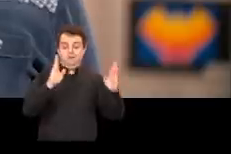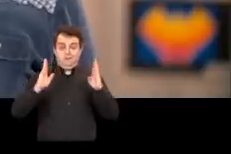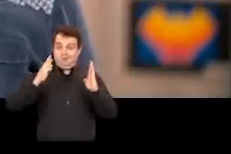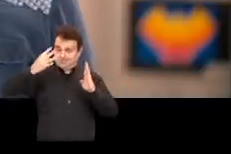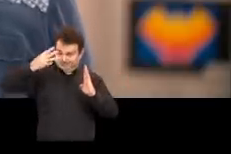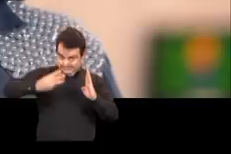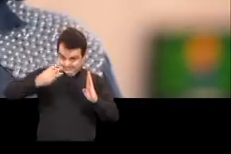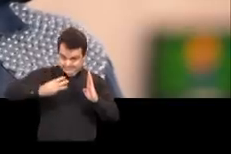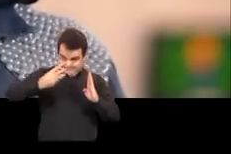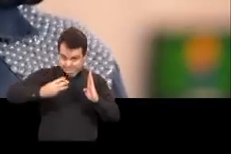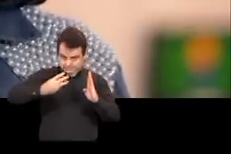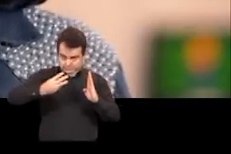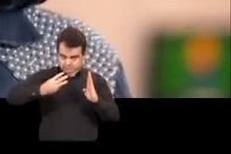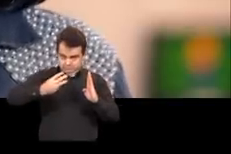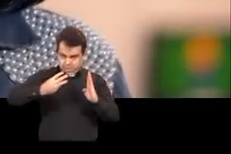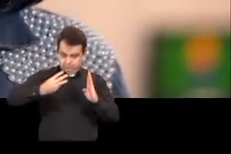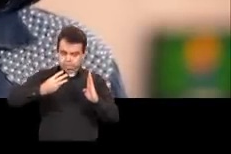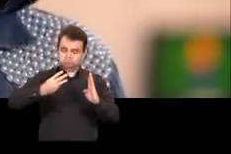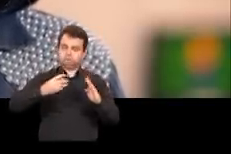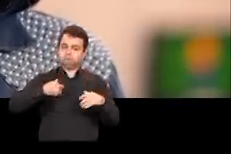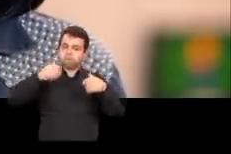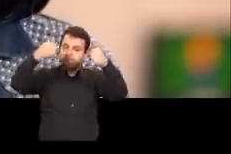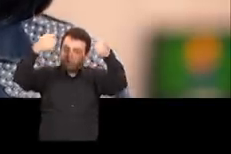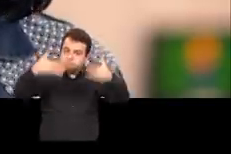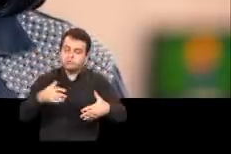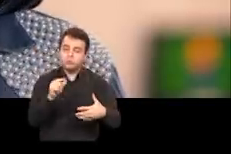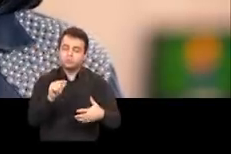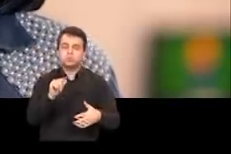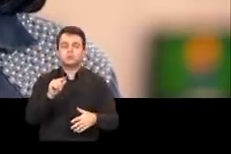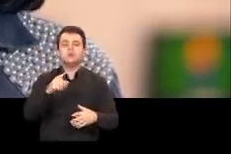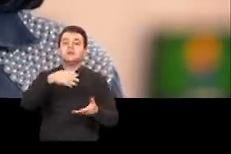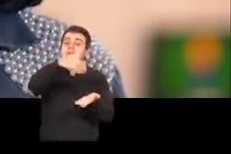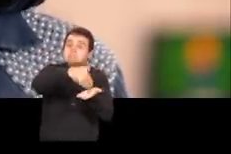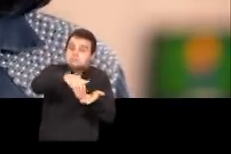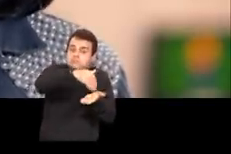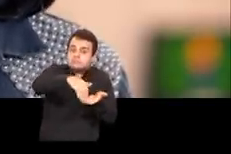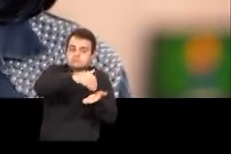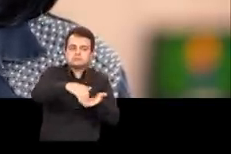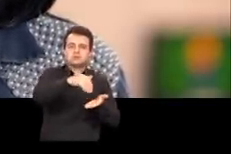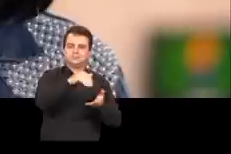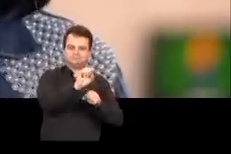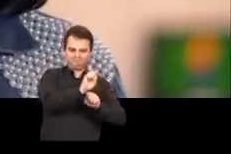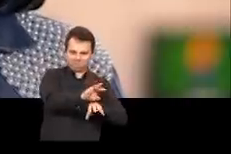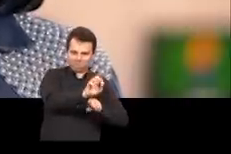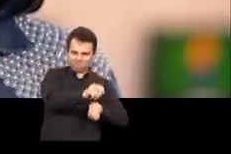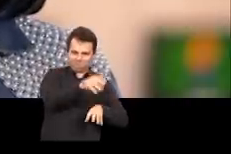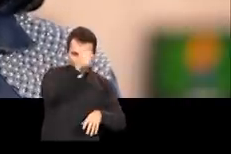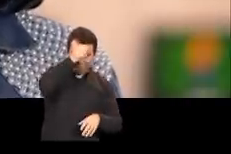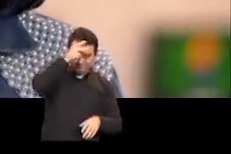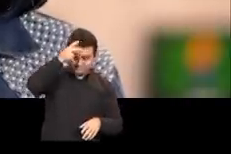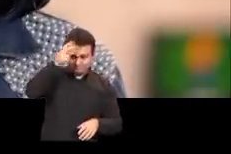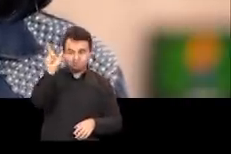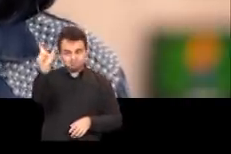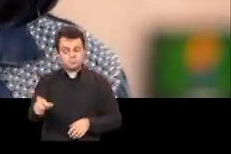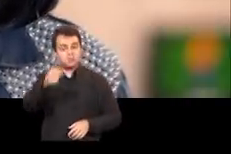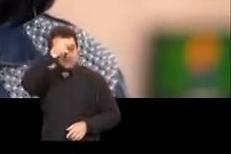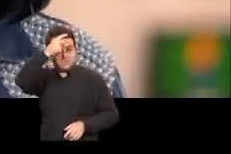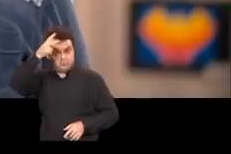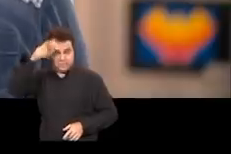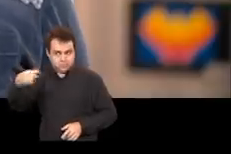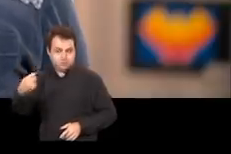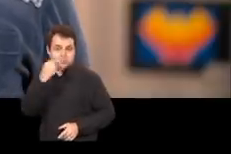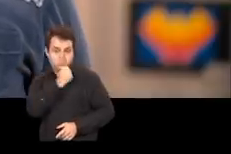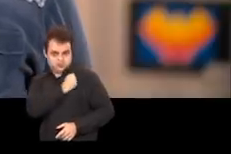etapa do programa. Nós queremos fazer um agradecimento da Secretaria Municipal de Educação, do prefeito Edinho